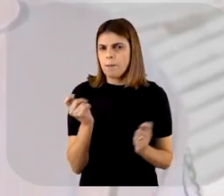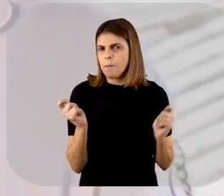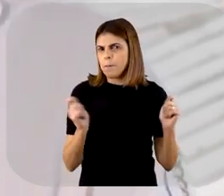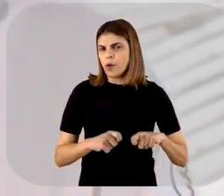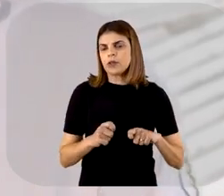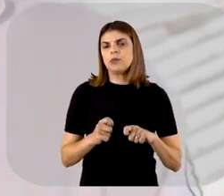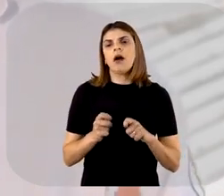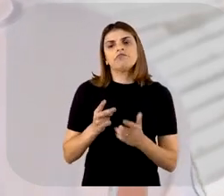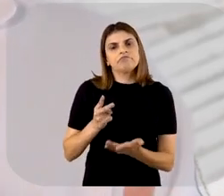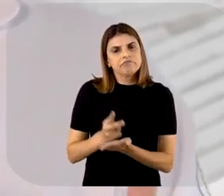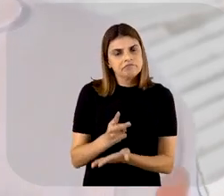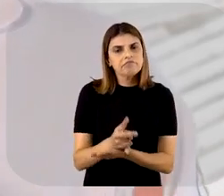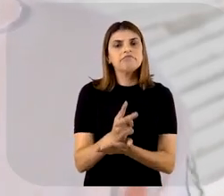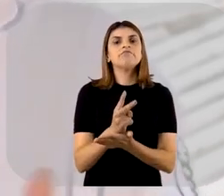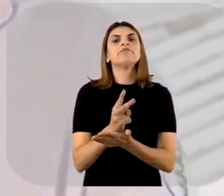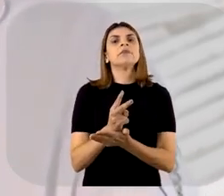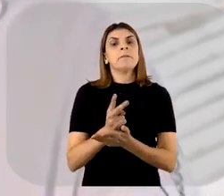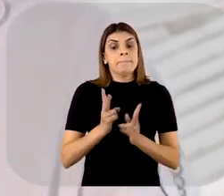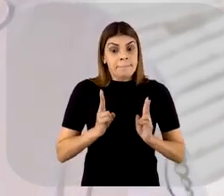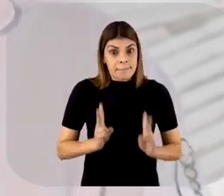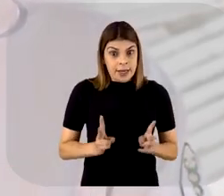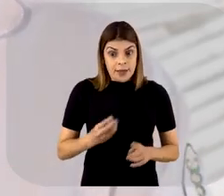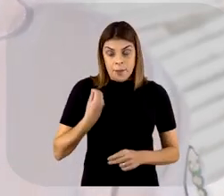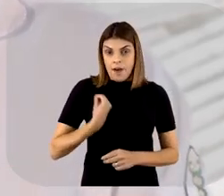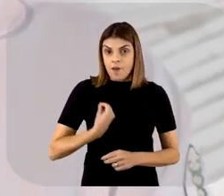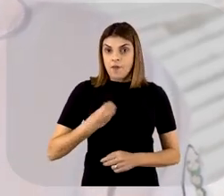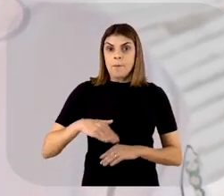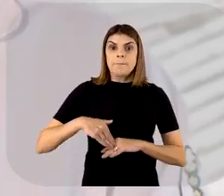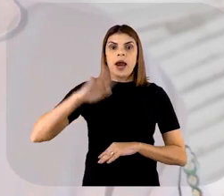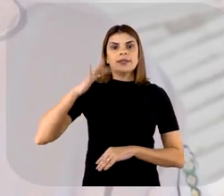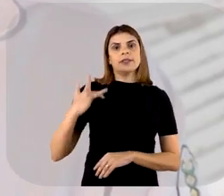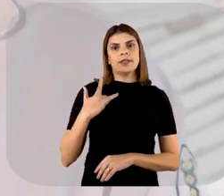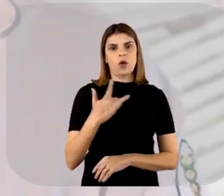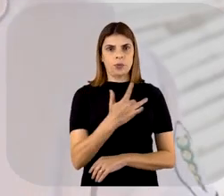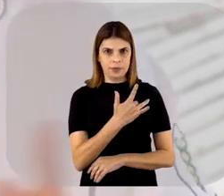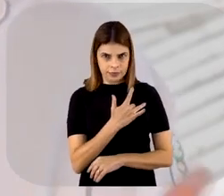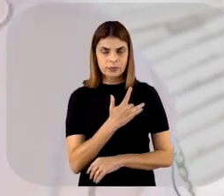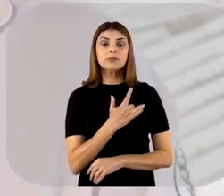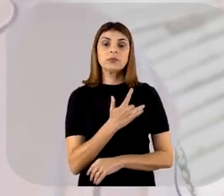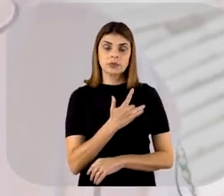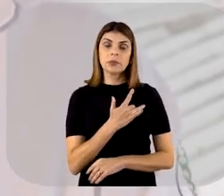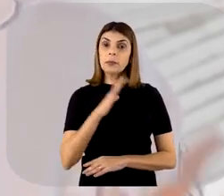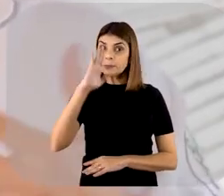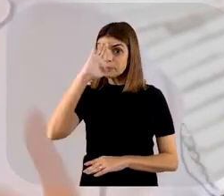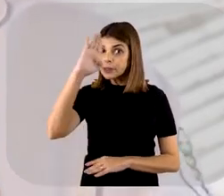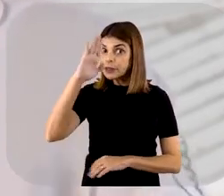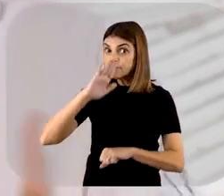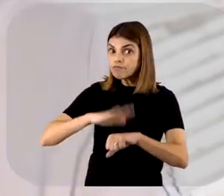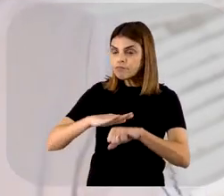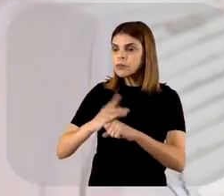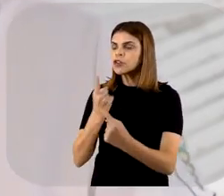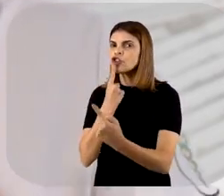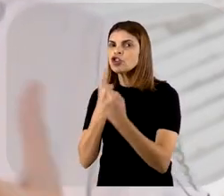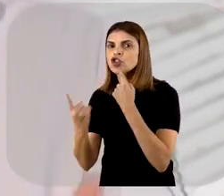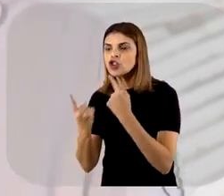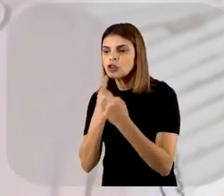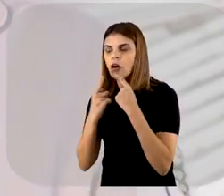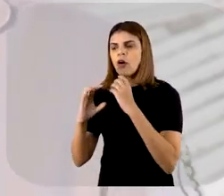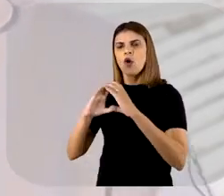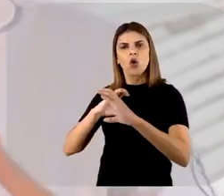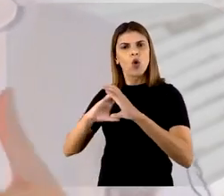a manutenção, que eles possam manter uma vida mais saudável. Mas é tudo parte de um diálogo, de